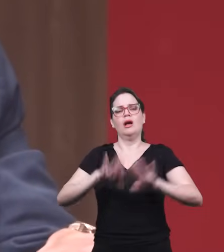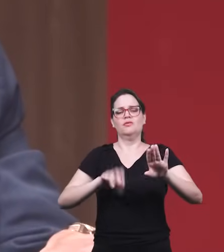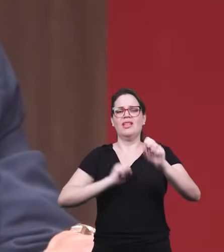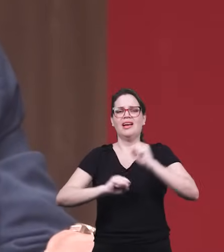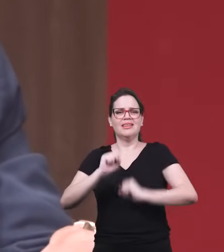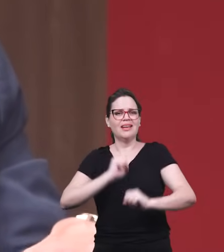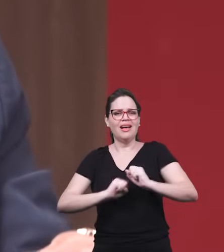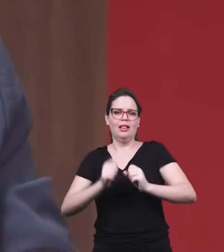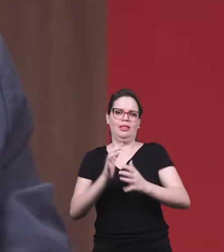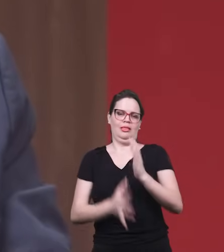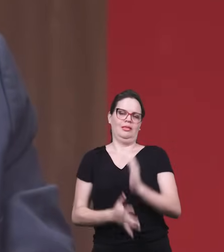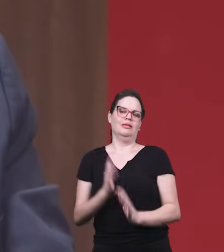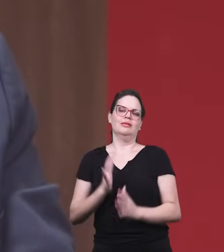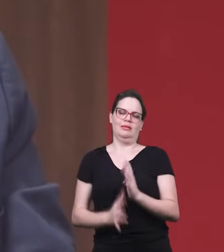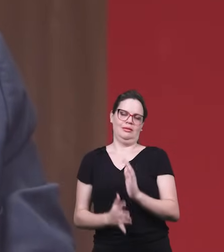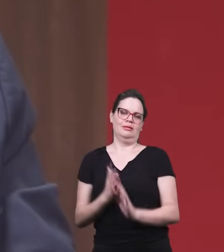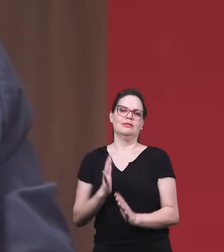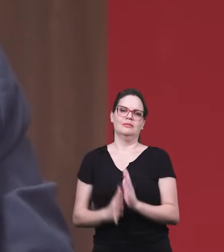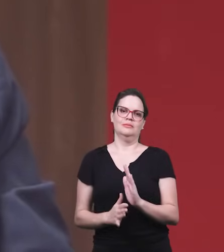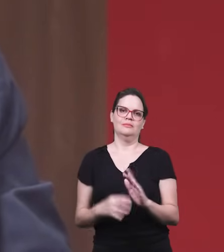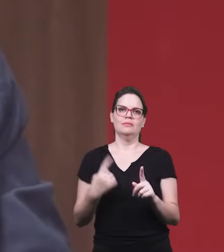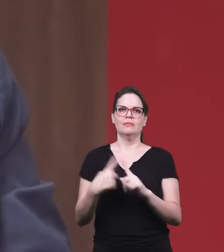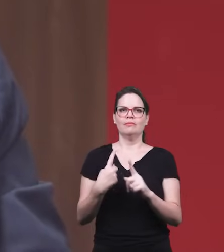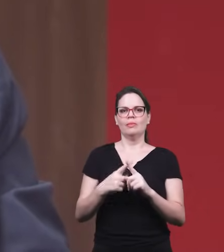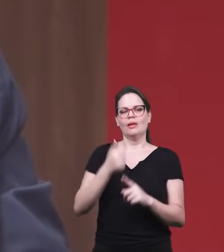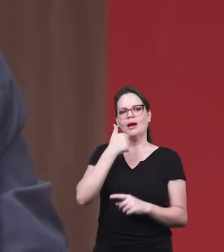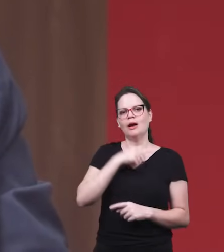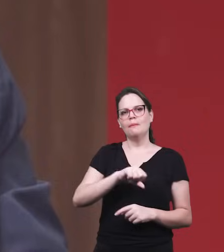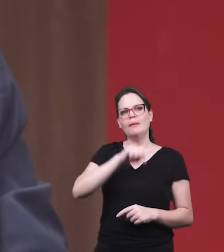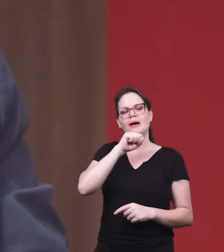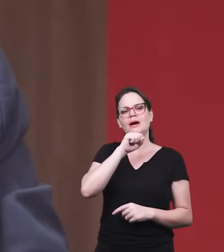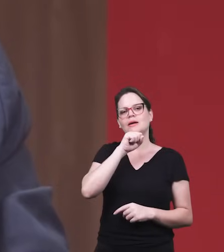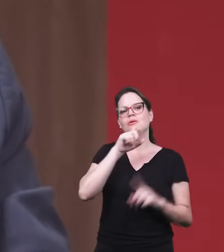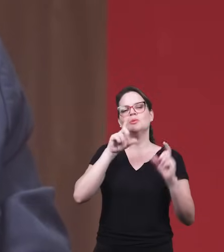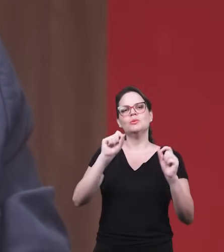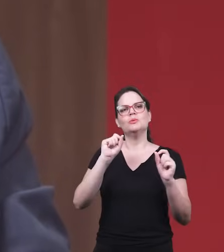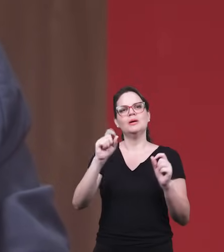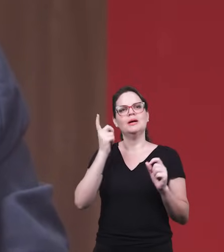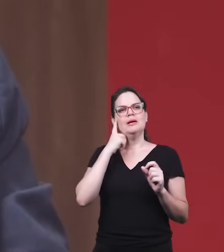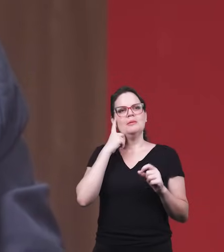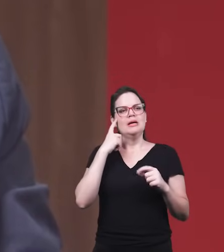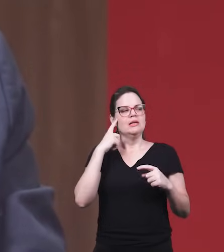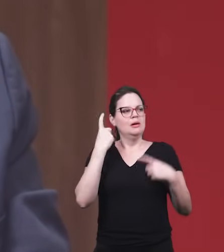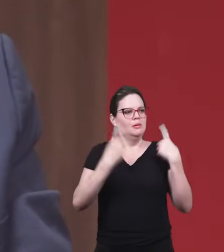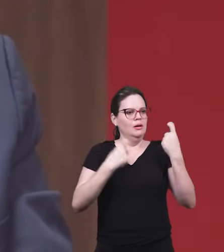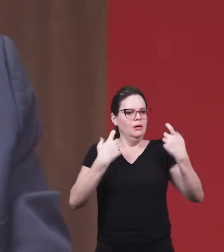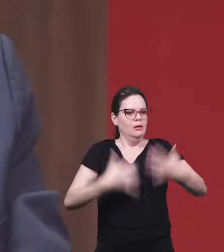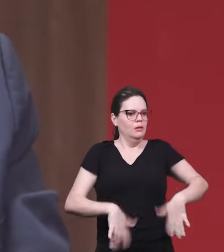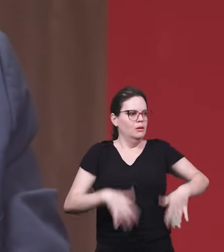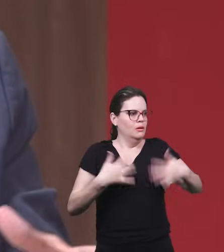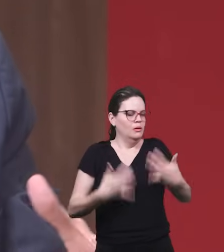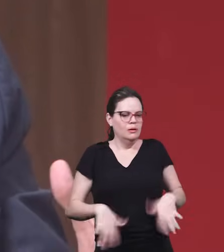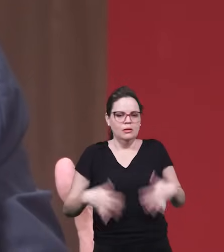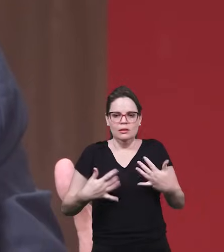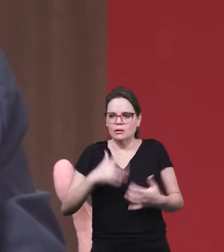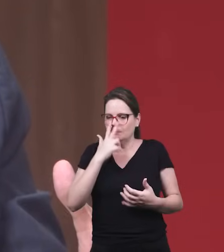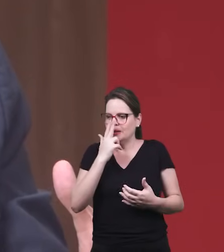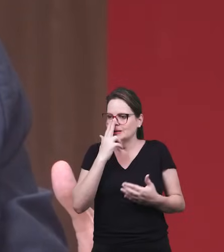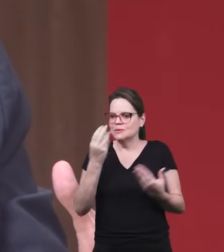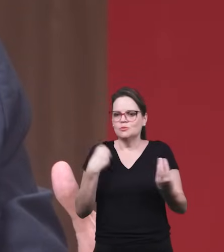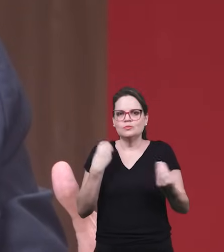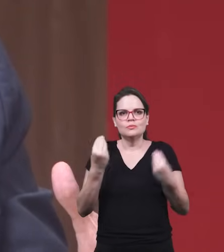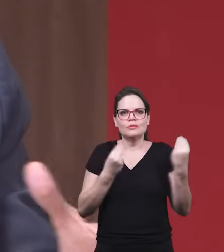outra coisa que nós vemos muito, né? A mãe, ela entra num estado de preocupação tal que ela perde até um pouco do sentido da